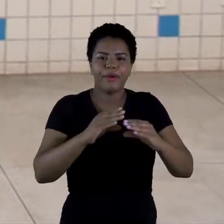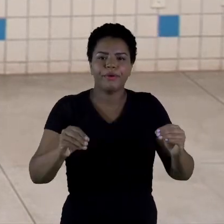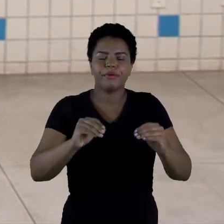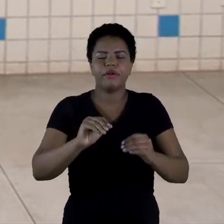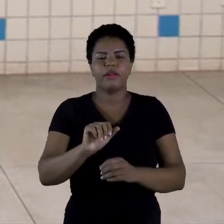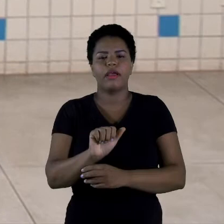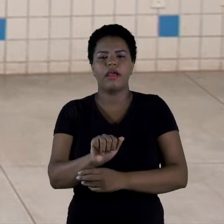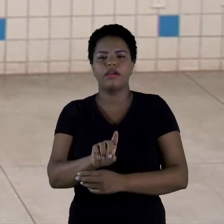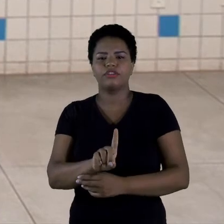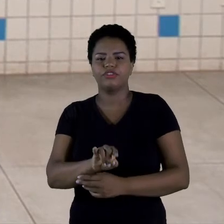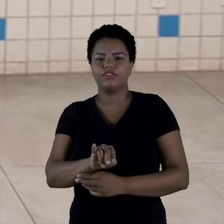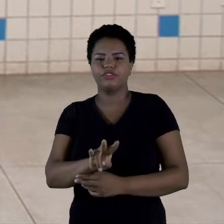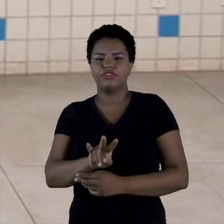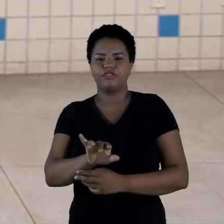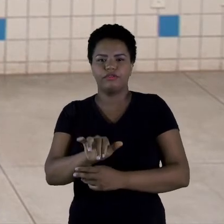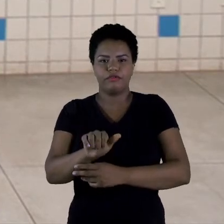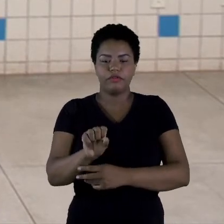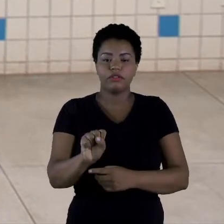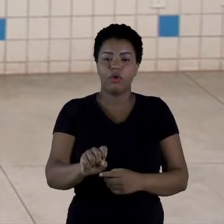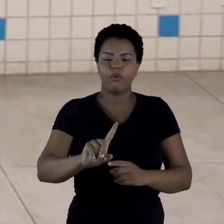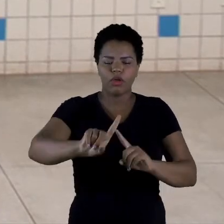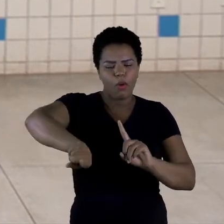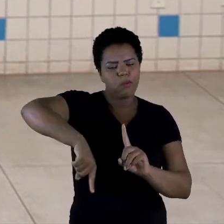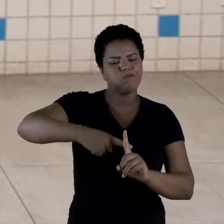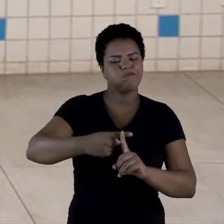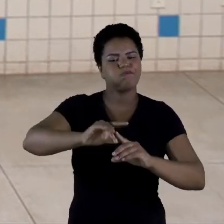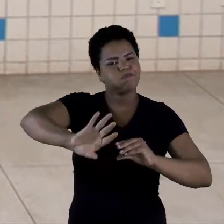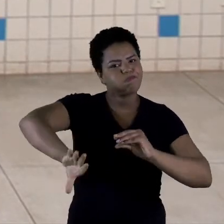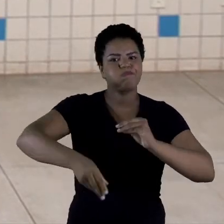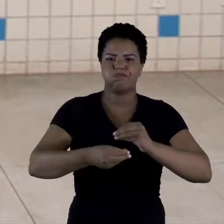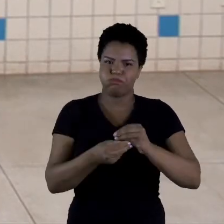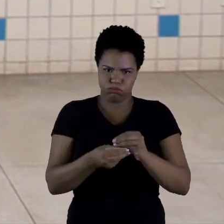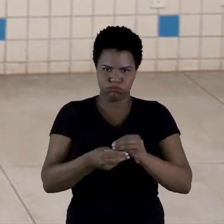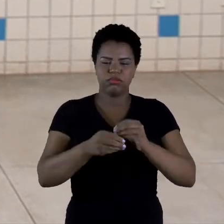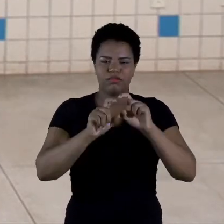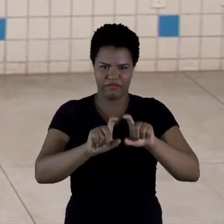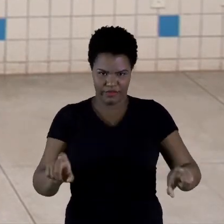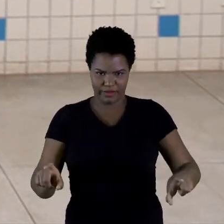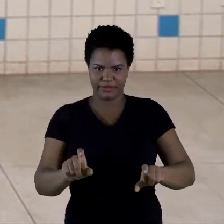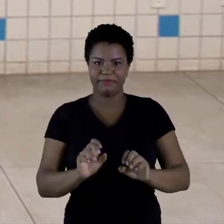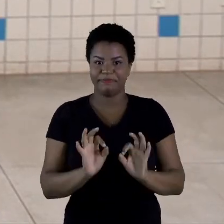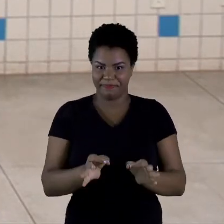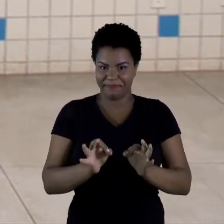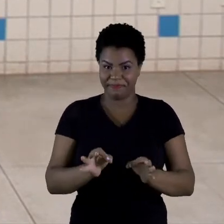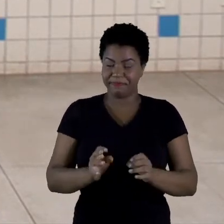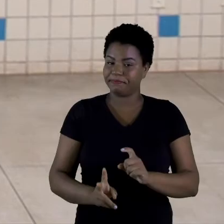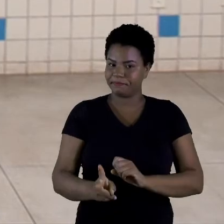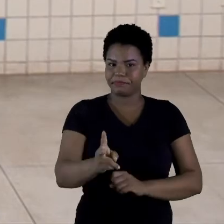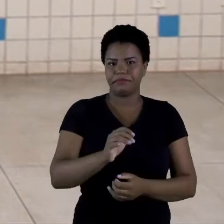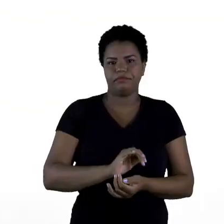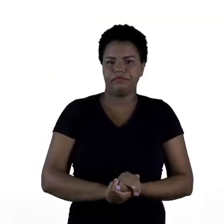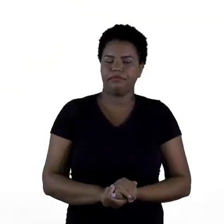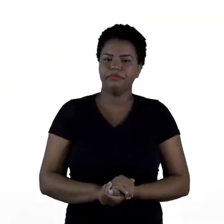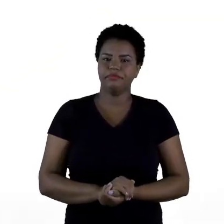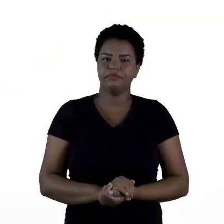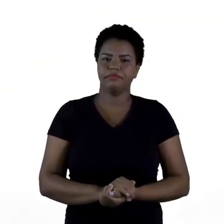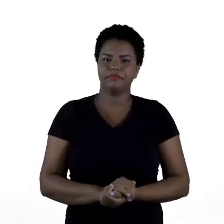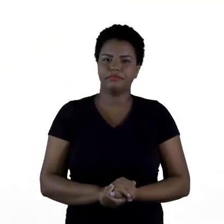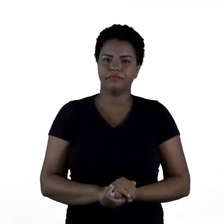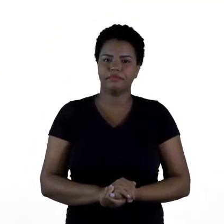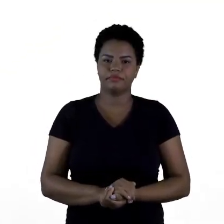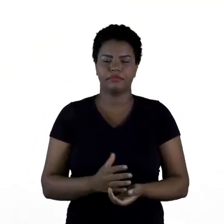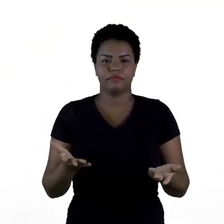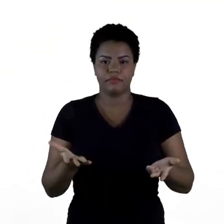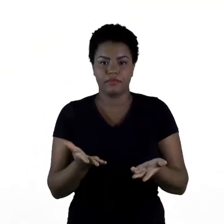aditivas. Eu vou adicionar algo no meu pensamento, na minha oração. Certinho? Vamos continuar? Agora nós